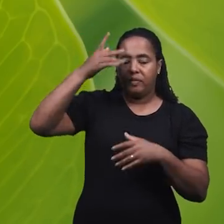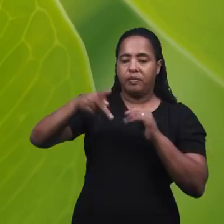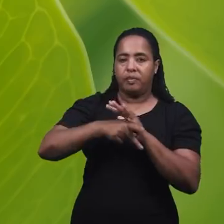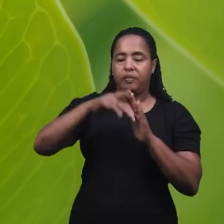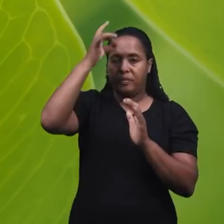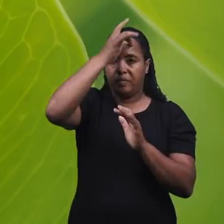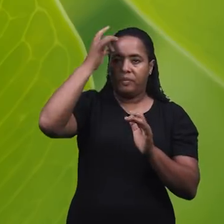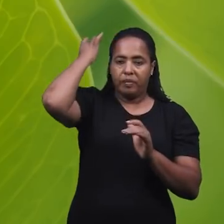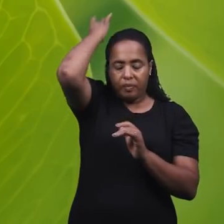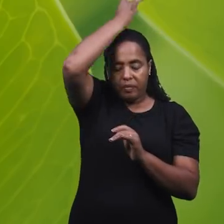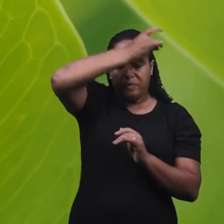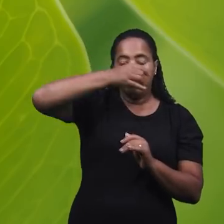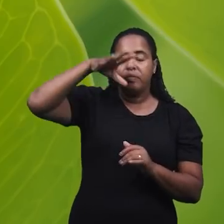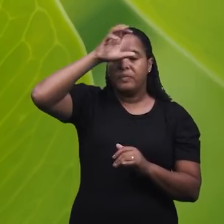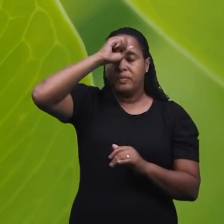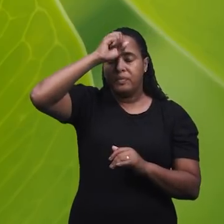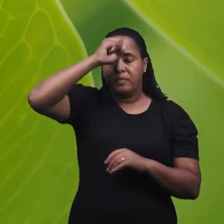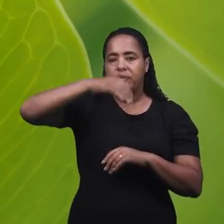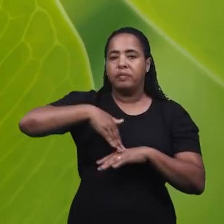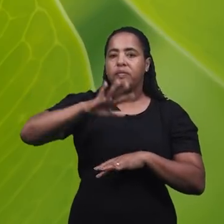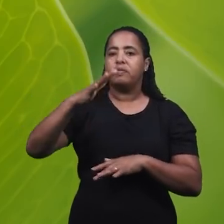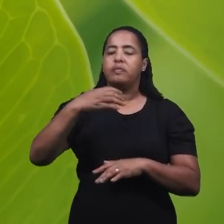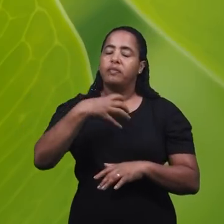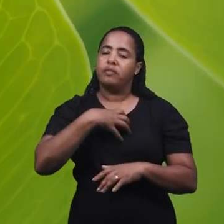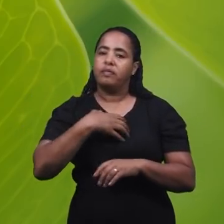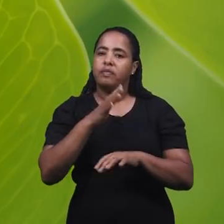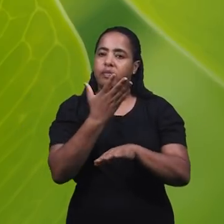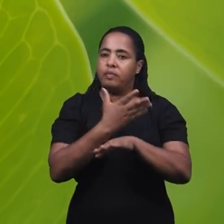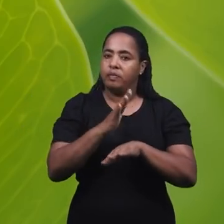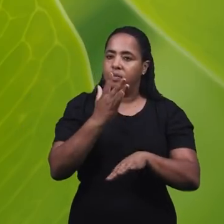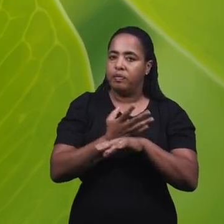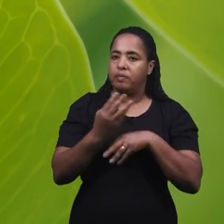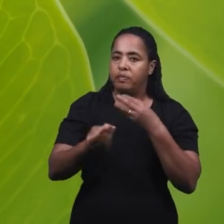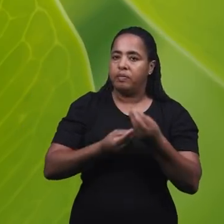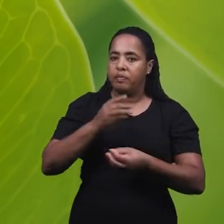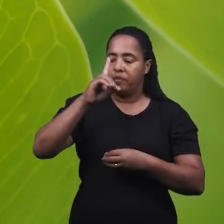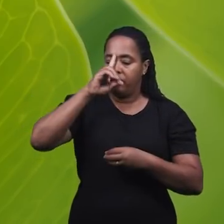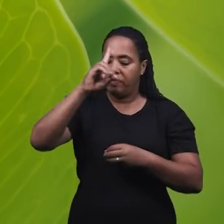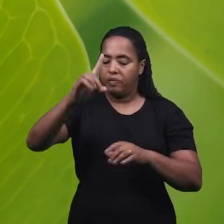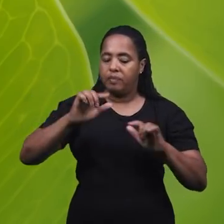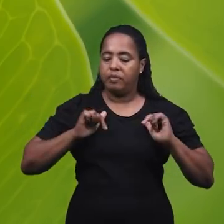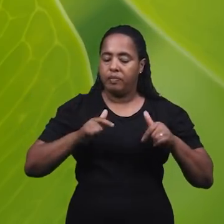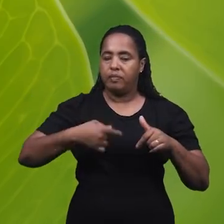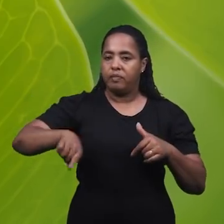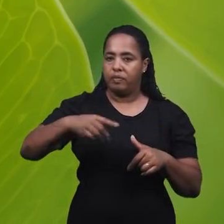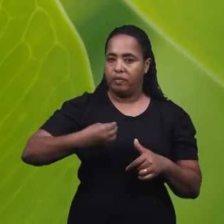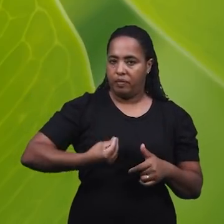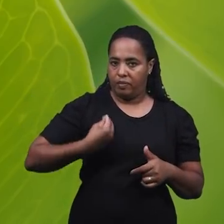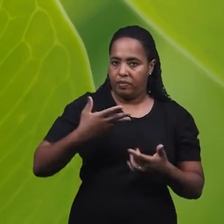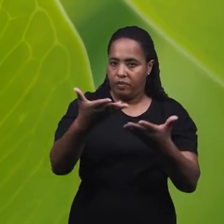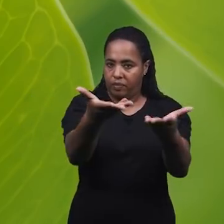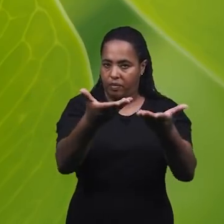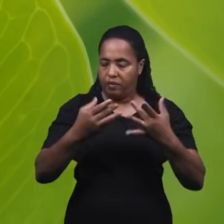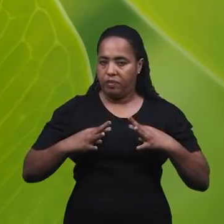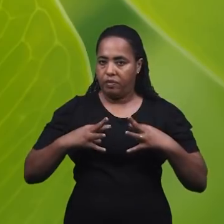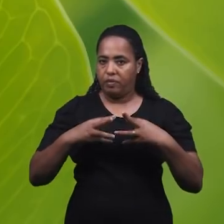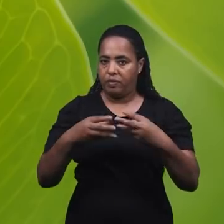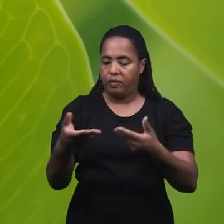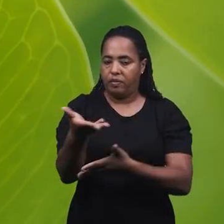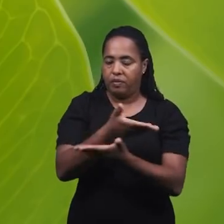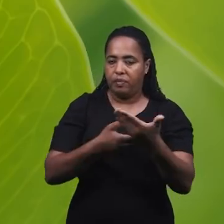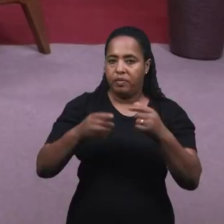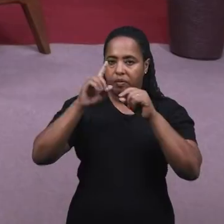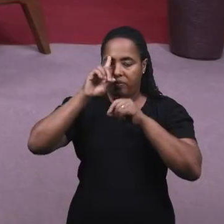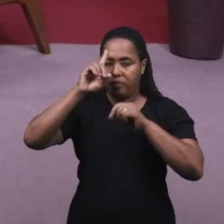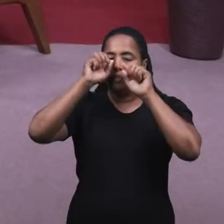Santo, para aprendermos um pouco mais, de uma maneira prática, aquilo que Deus tem para nós. Convido a todos a participarem. Que Deus